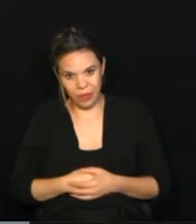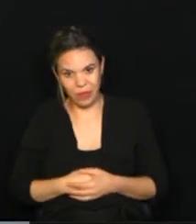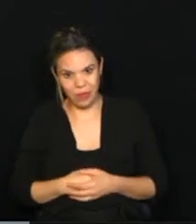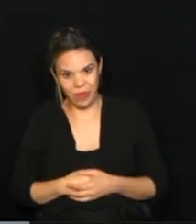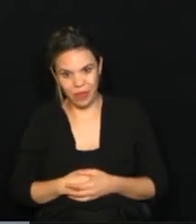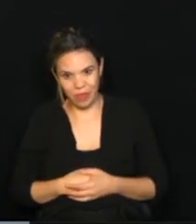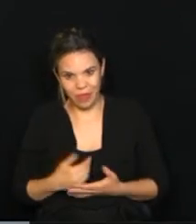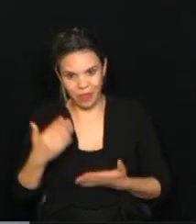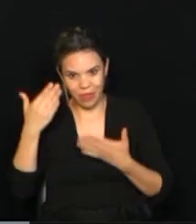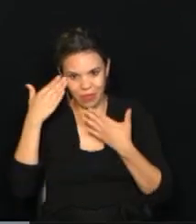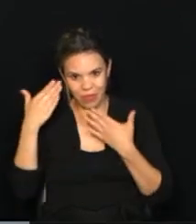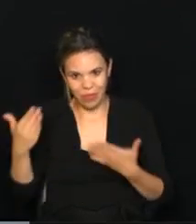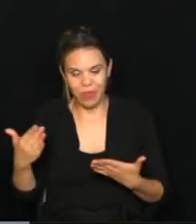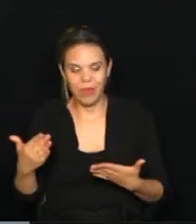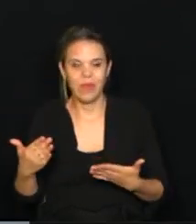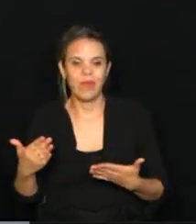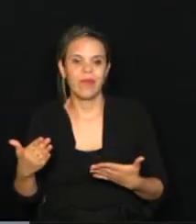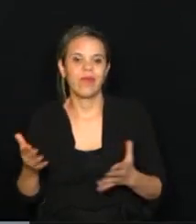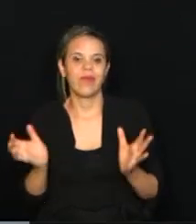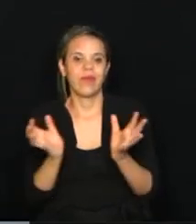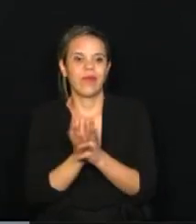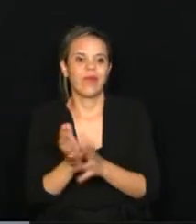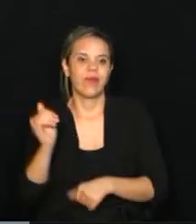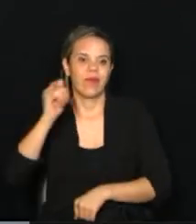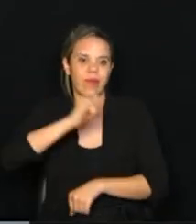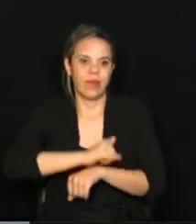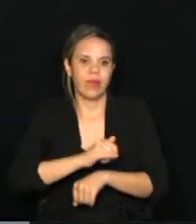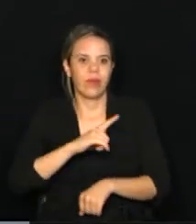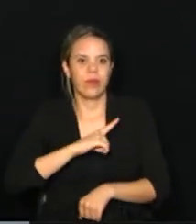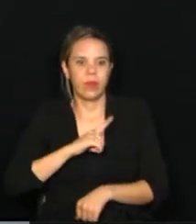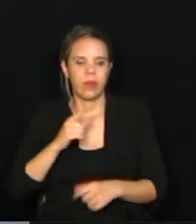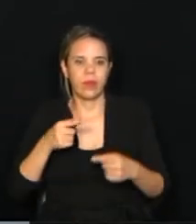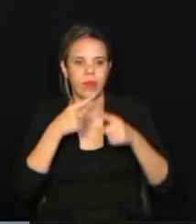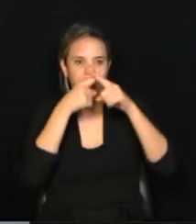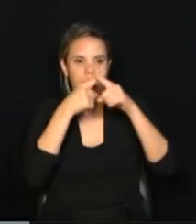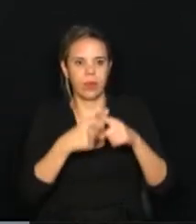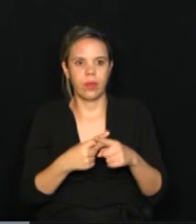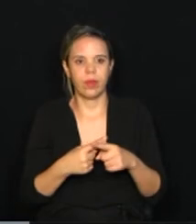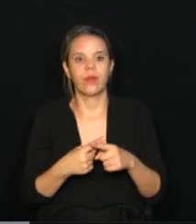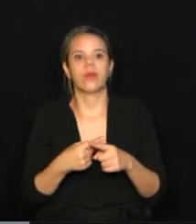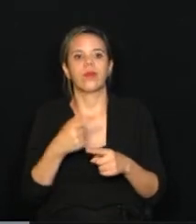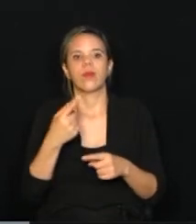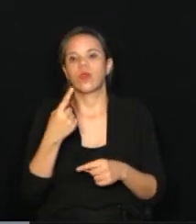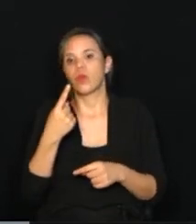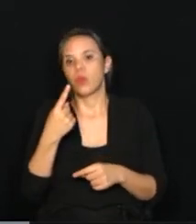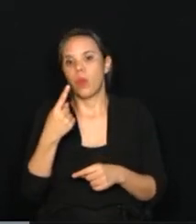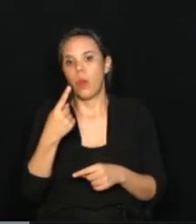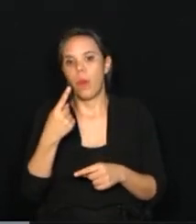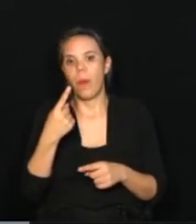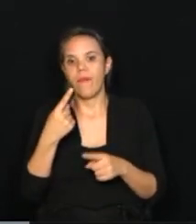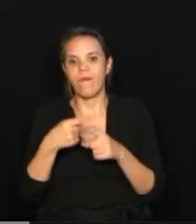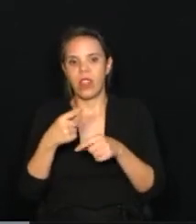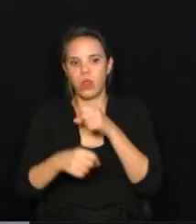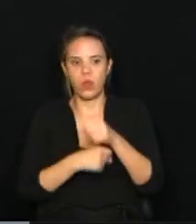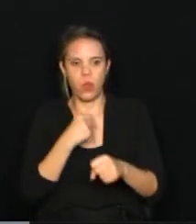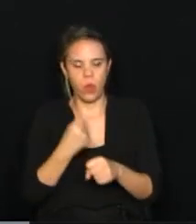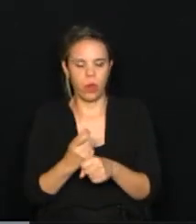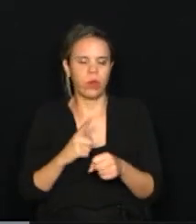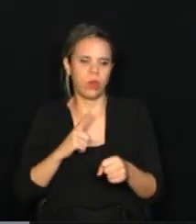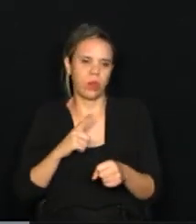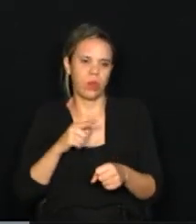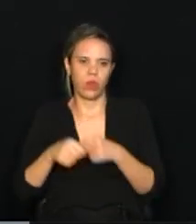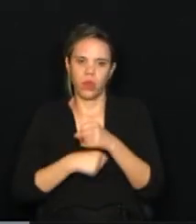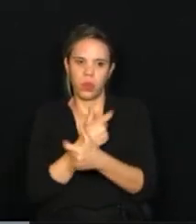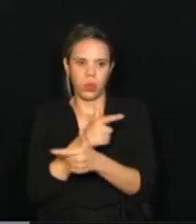muito grata à Força Aérea. E a gente tem um campeonato uma vez no ano. Tá. E esse ano não